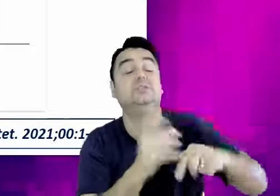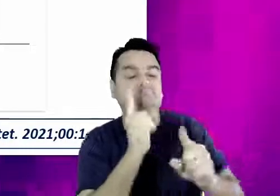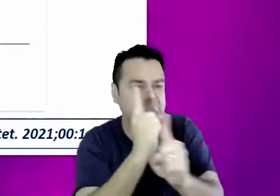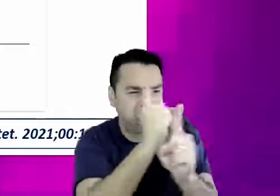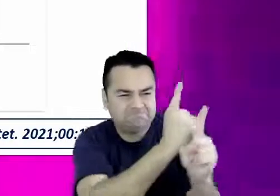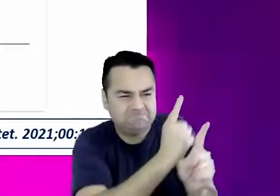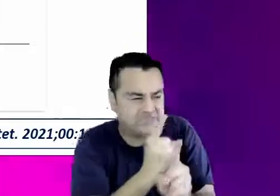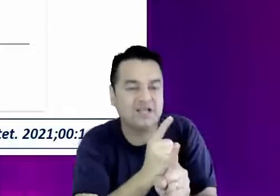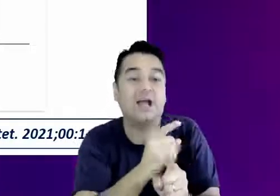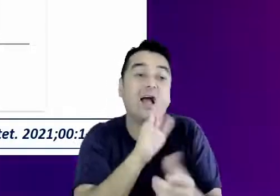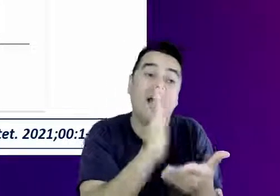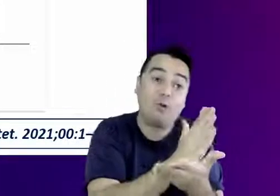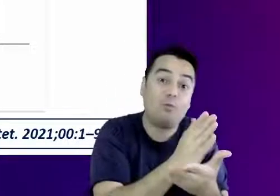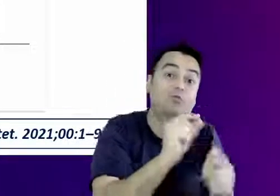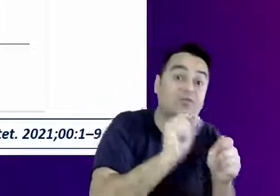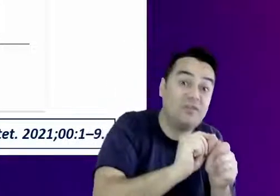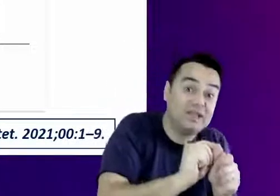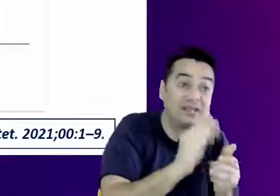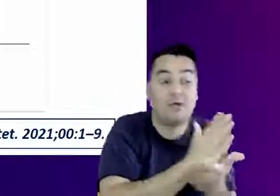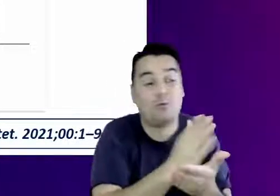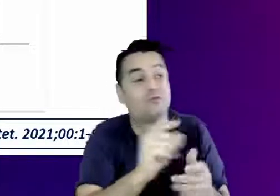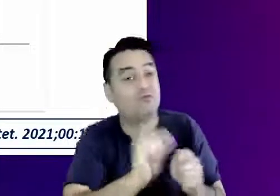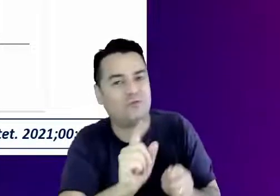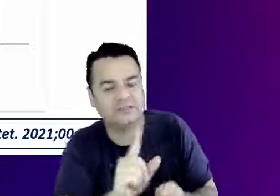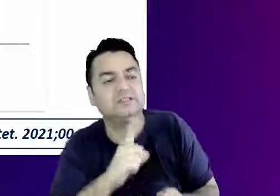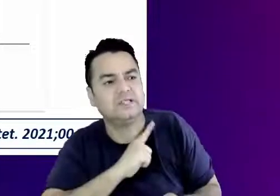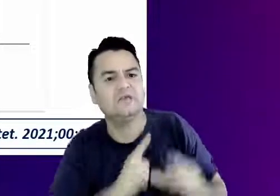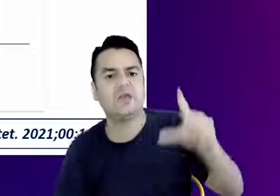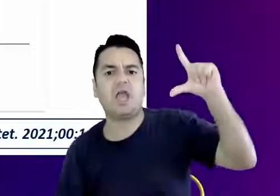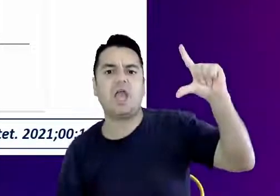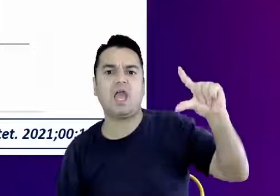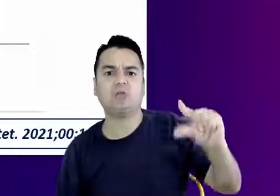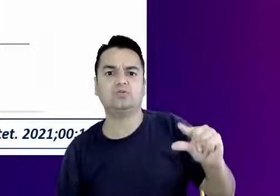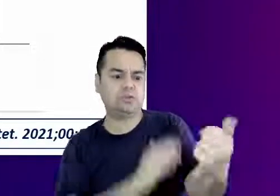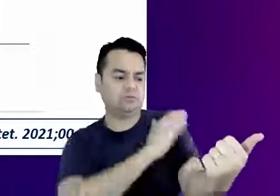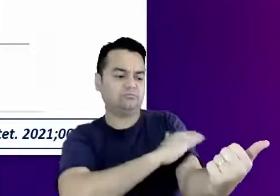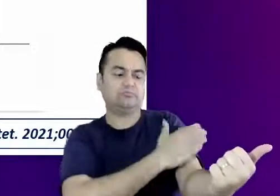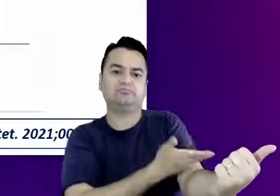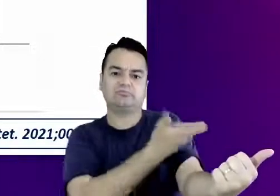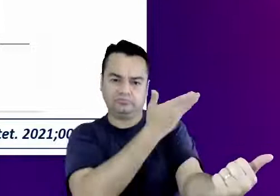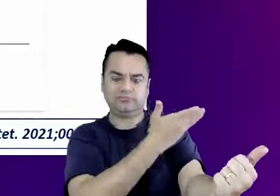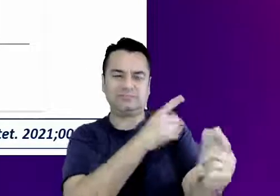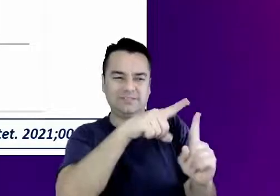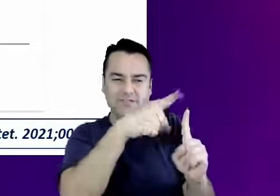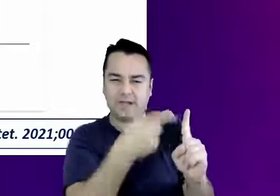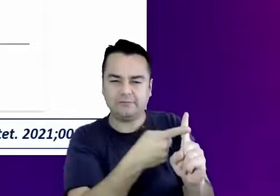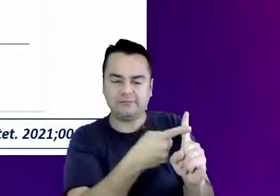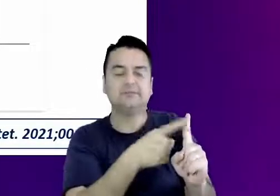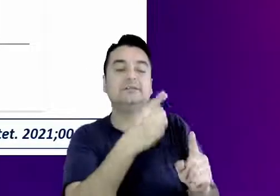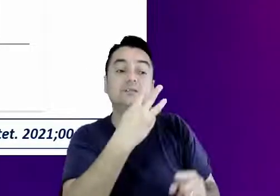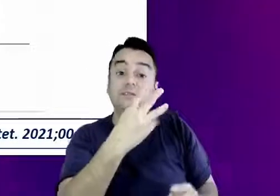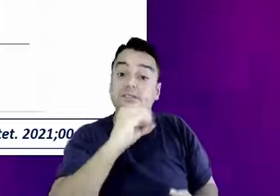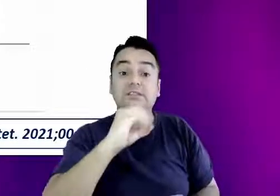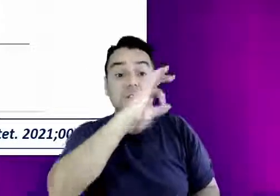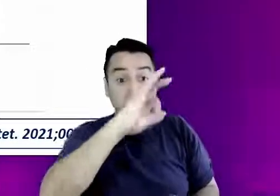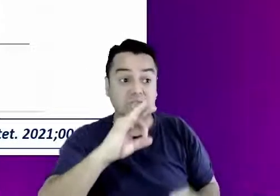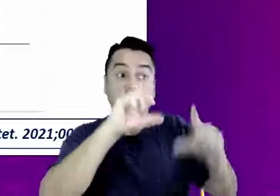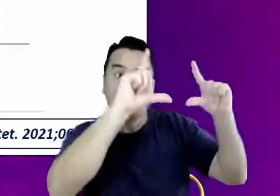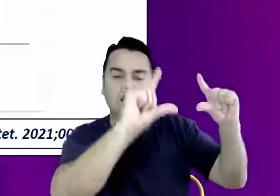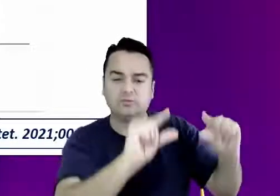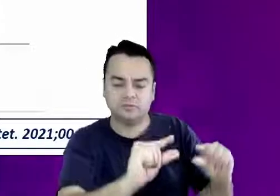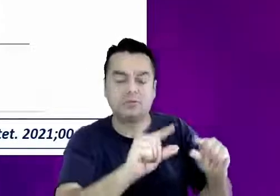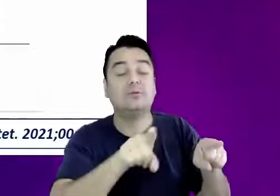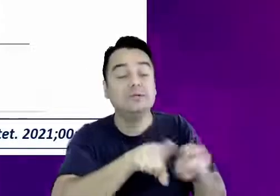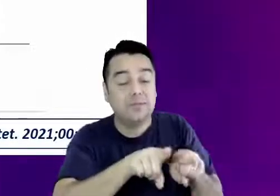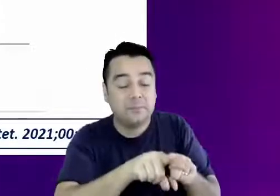realizaram. Tinha uma redução na taxa de pré-eclâmpsia de 30%, uma redução de parto pré-termo